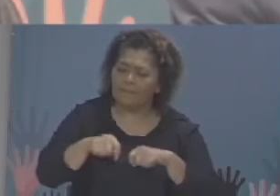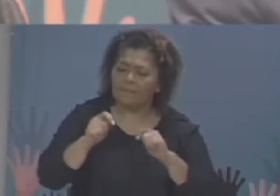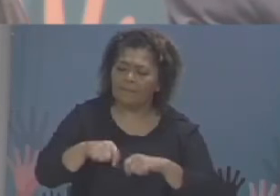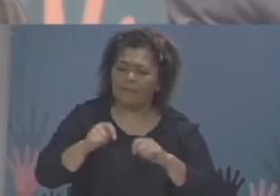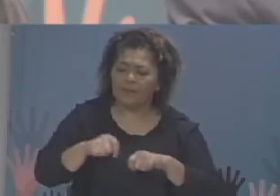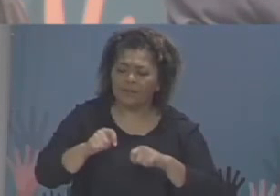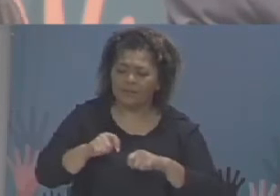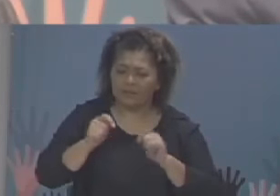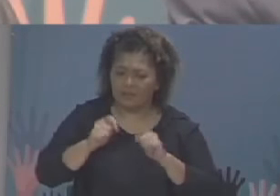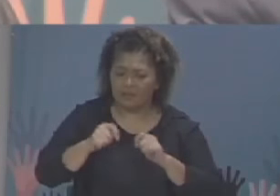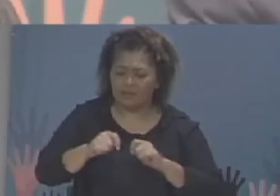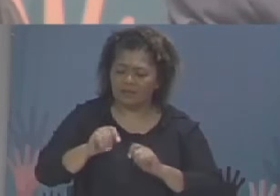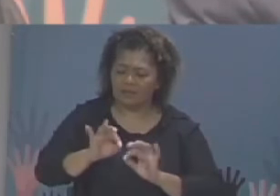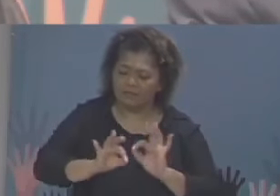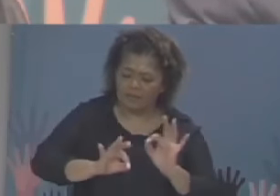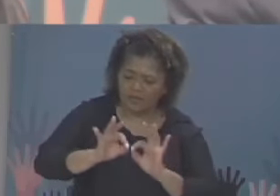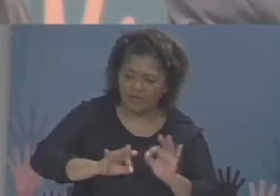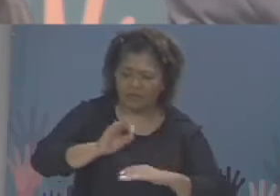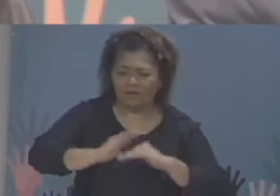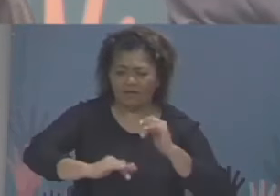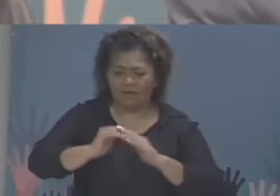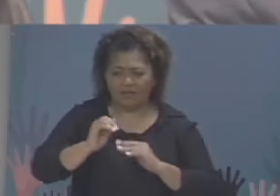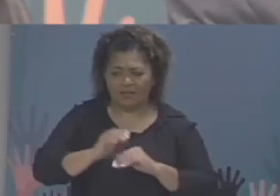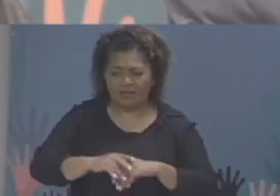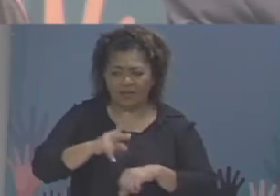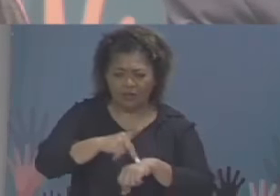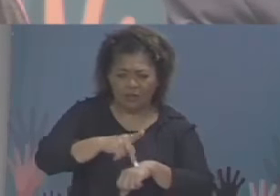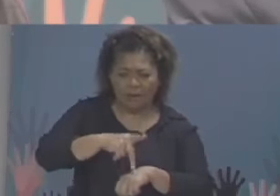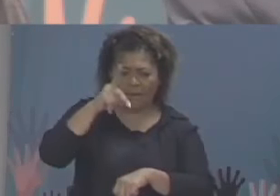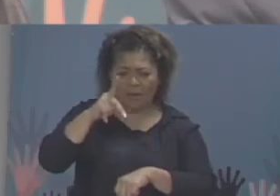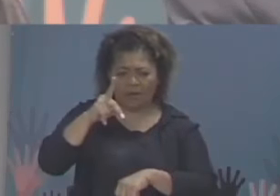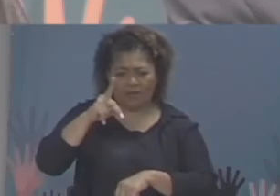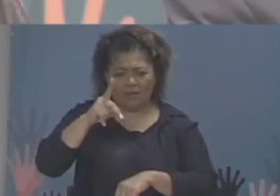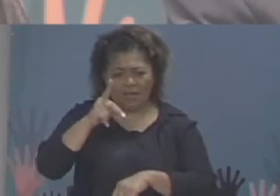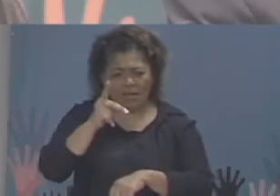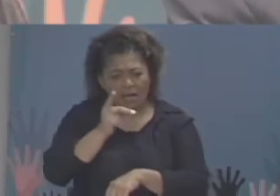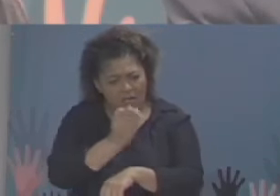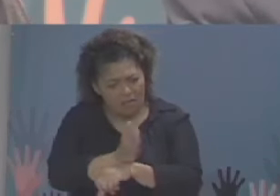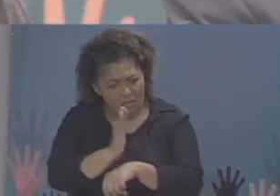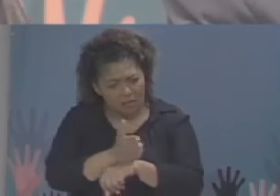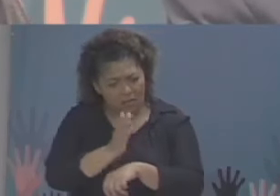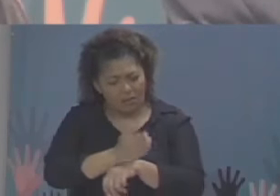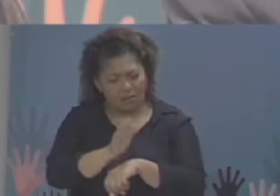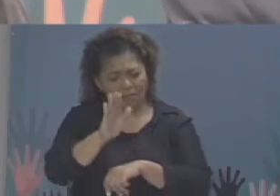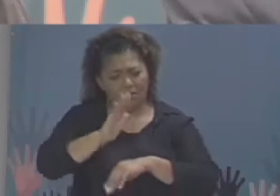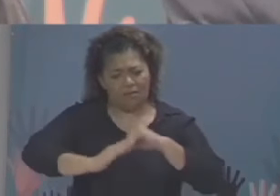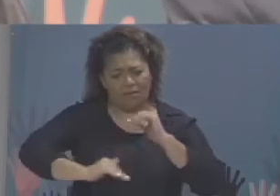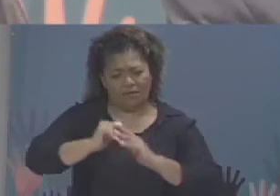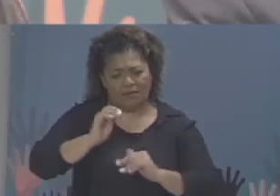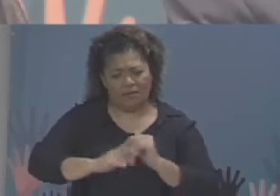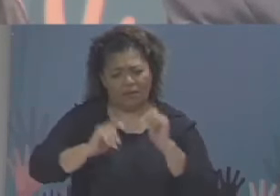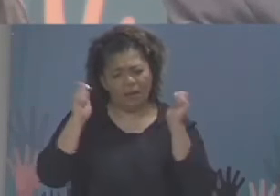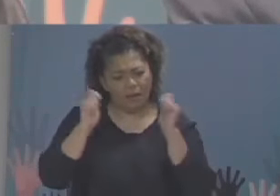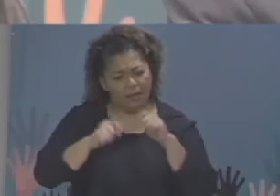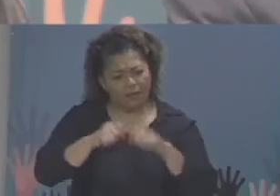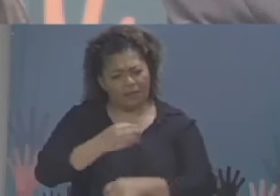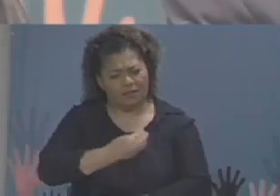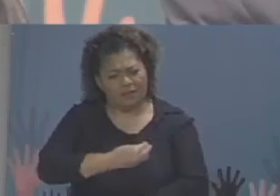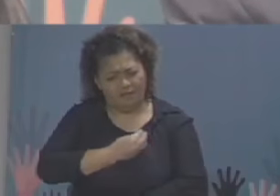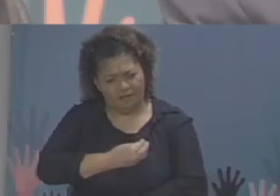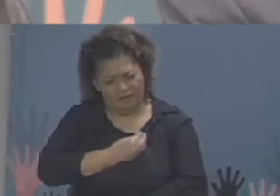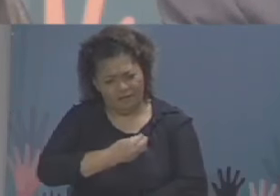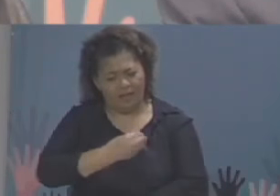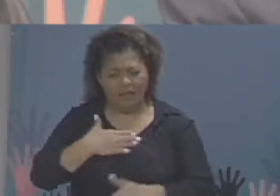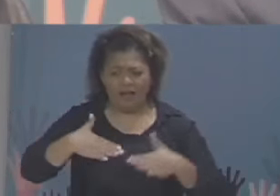sua pós-formação, a sua qualificação profissional e, acima de tudo, elas possam levar a sua vida com alegria e